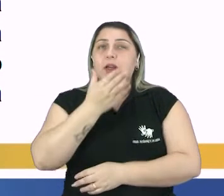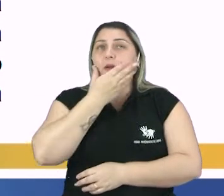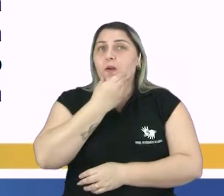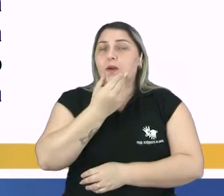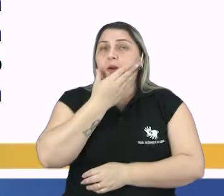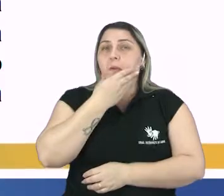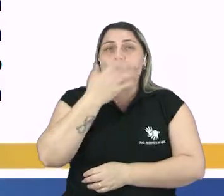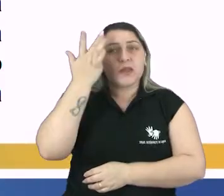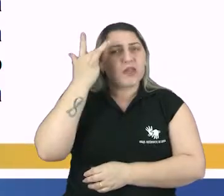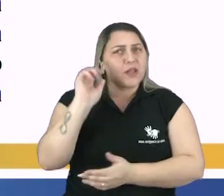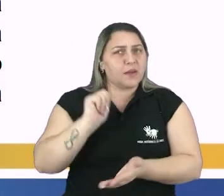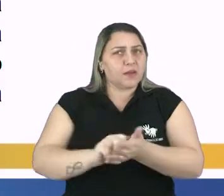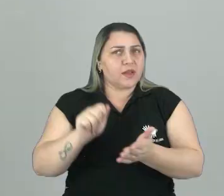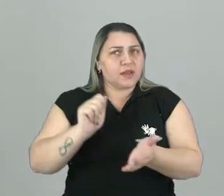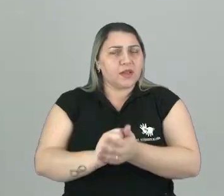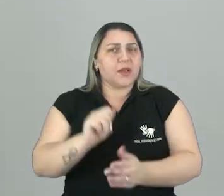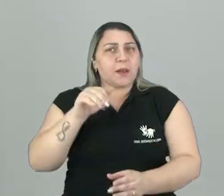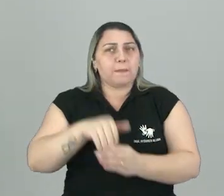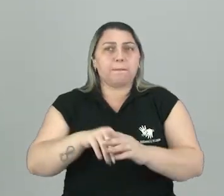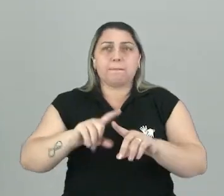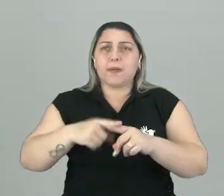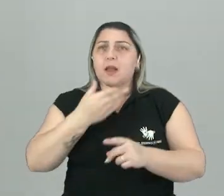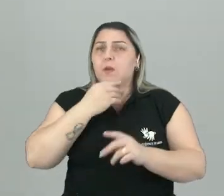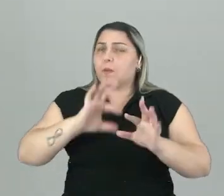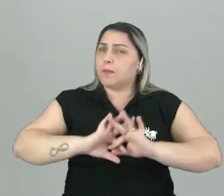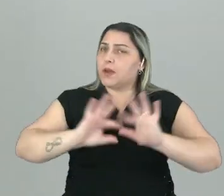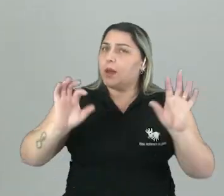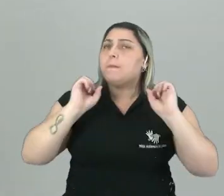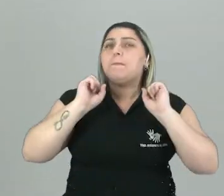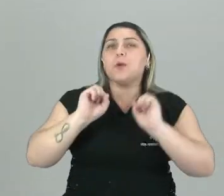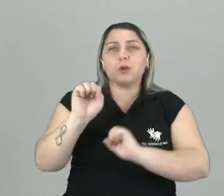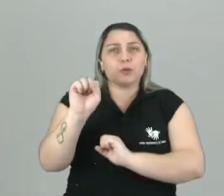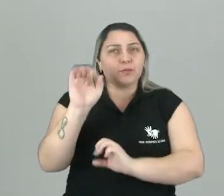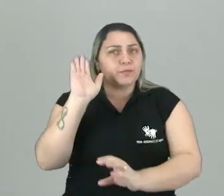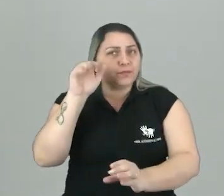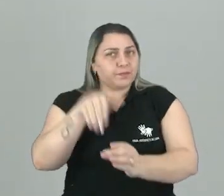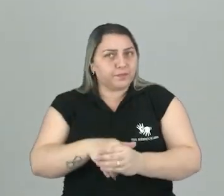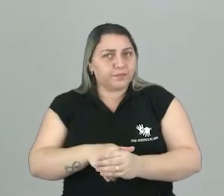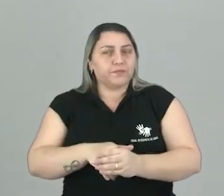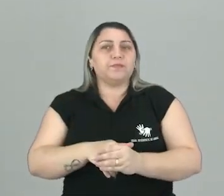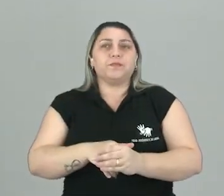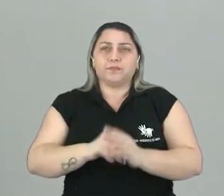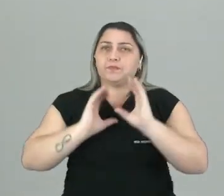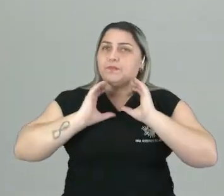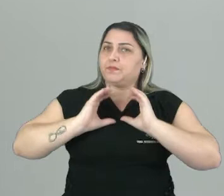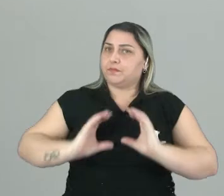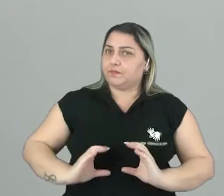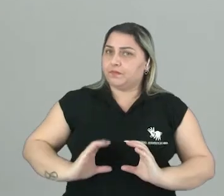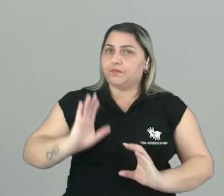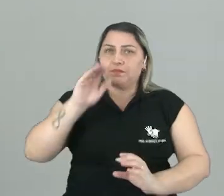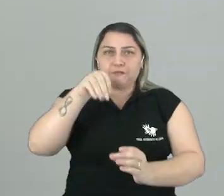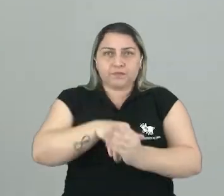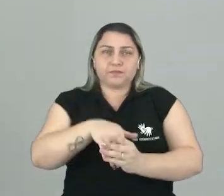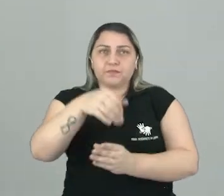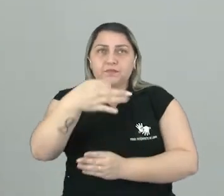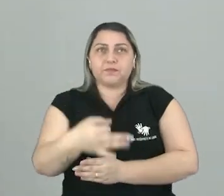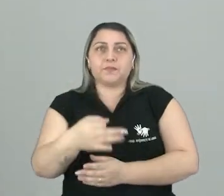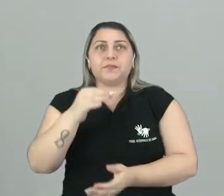era analfabeto, mas ele era um homem livre, ele podia sim estar exercendo o seu direito de voto,